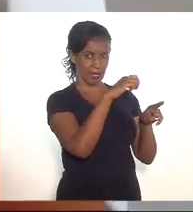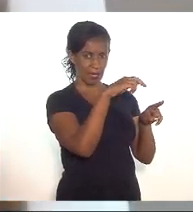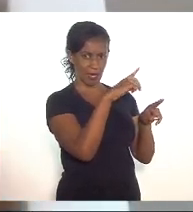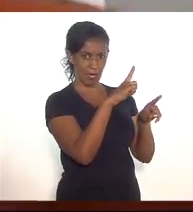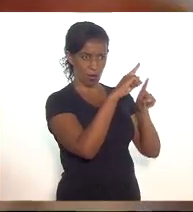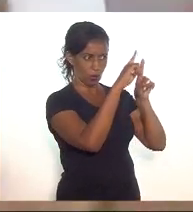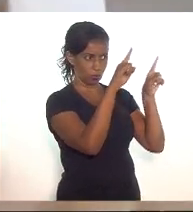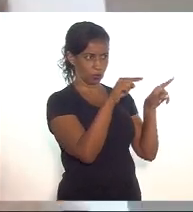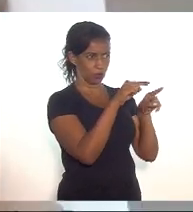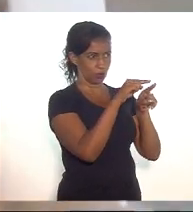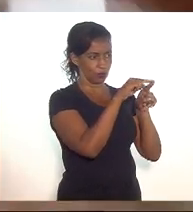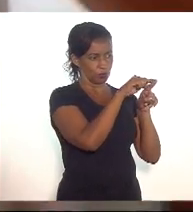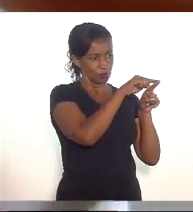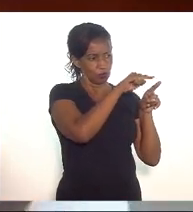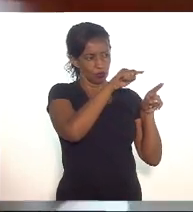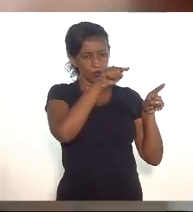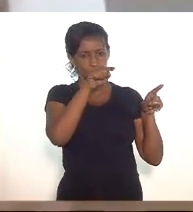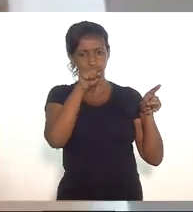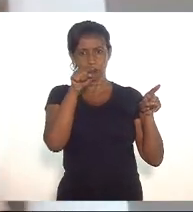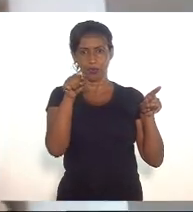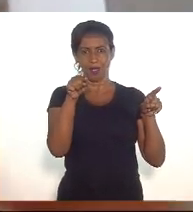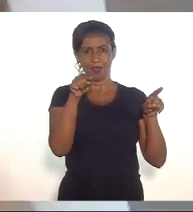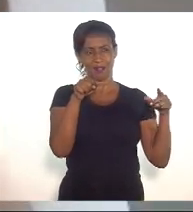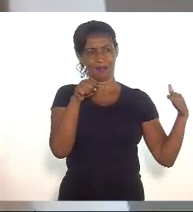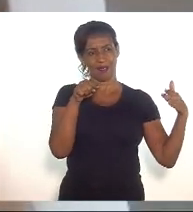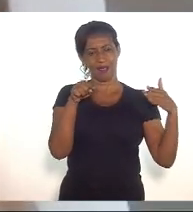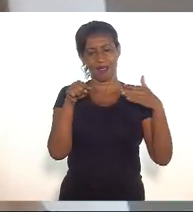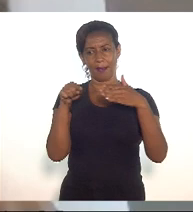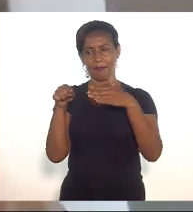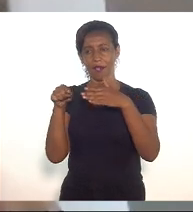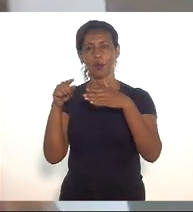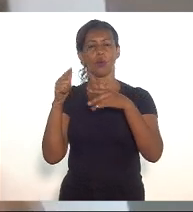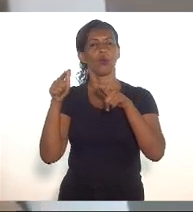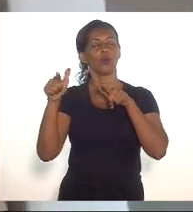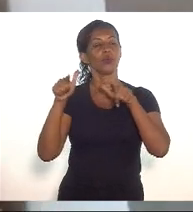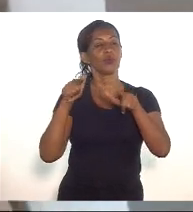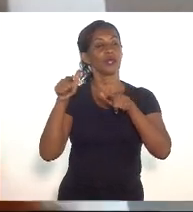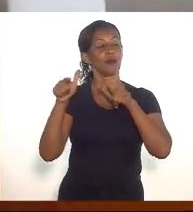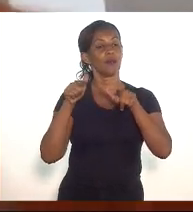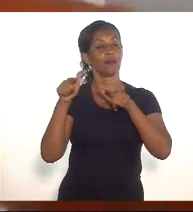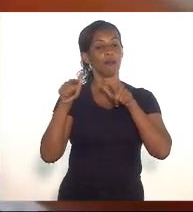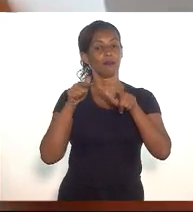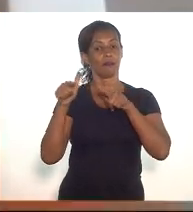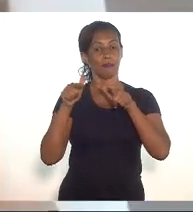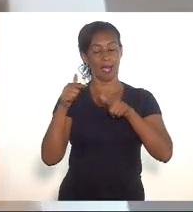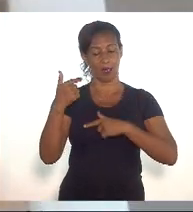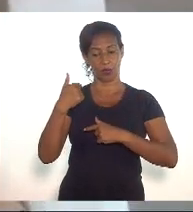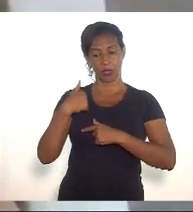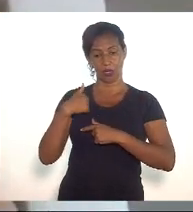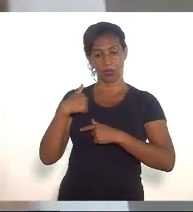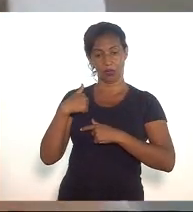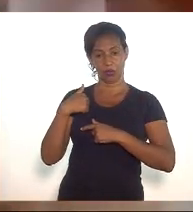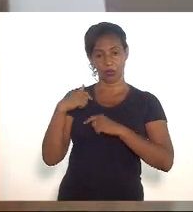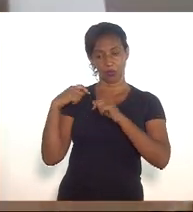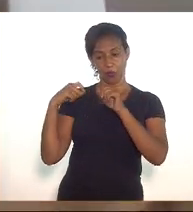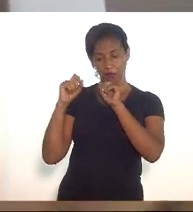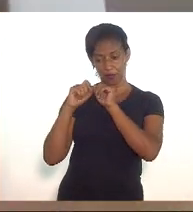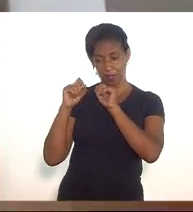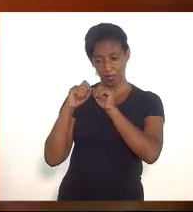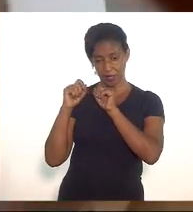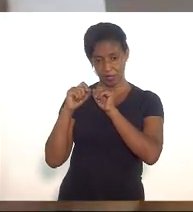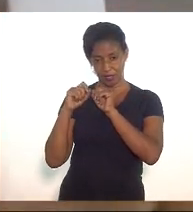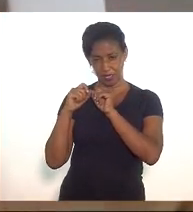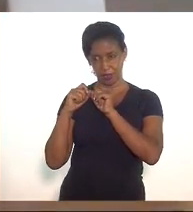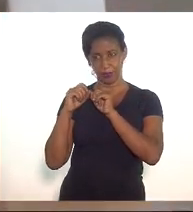e ao longo do caminho a gente conseguir conectar, que é o trabalho que eu, CEPLAG, estou fazendo hoje, porque os sistemas